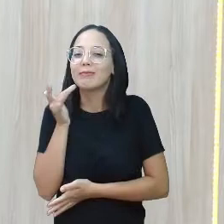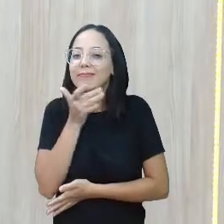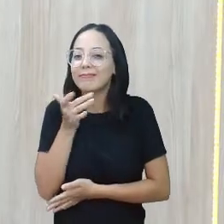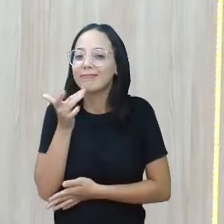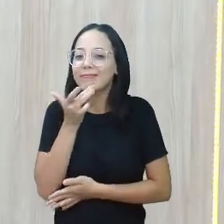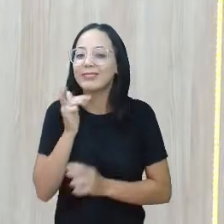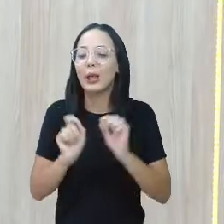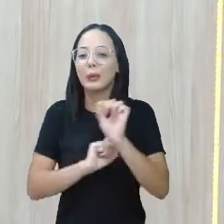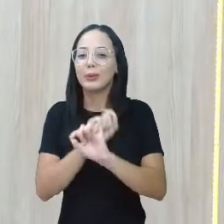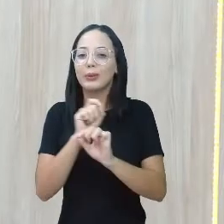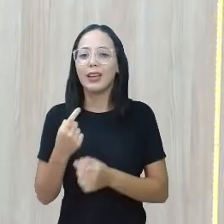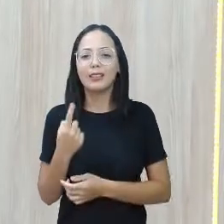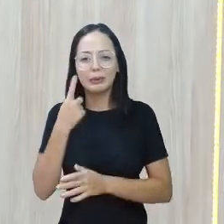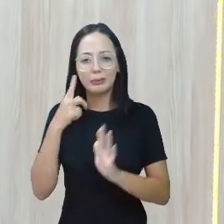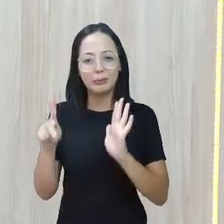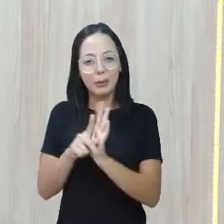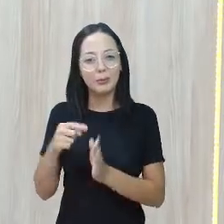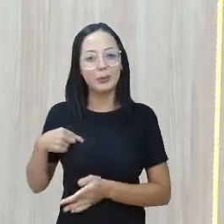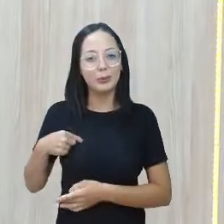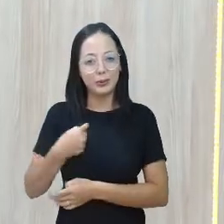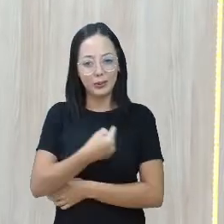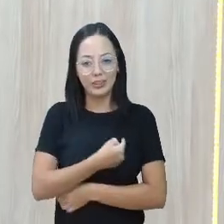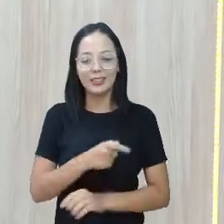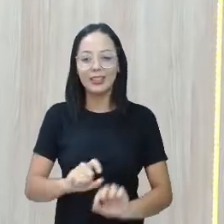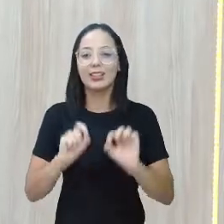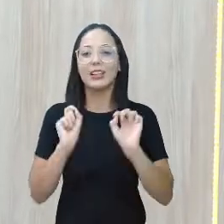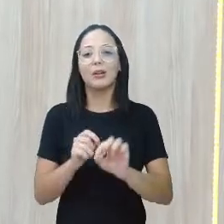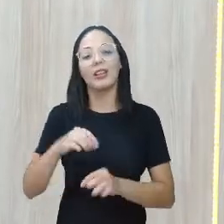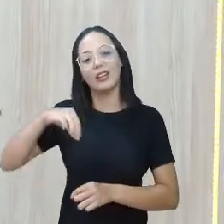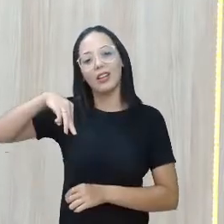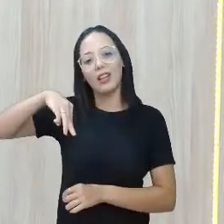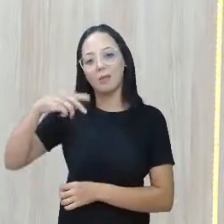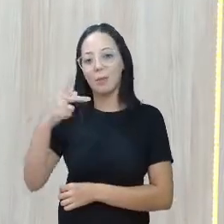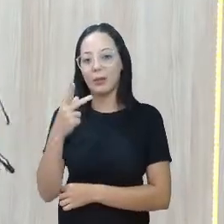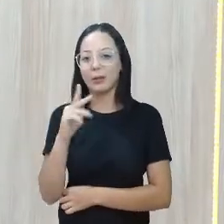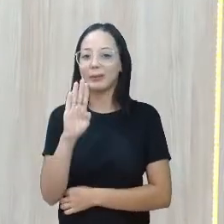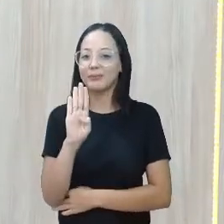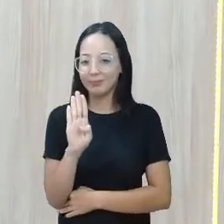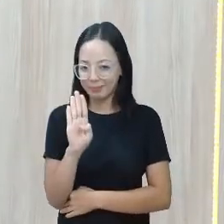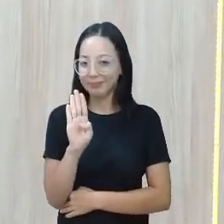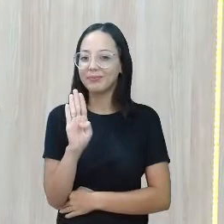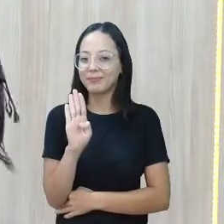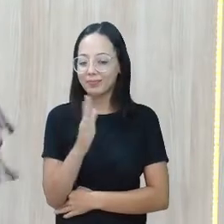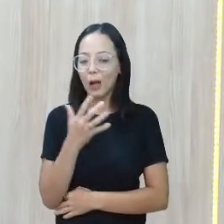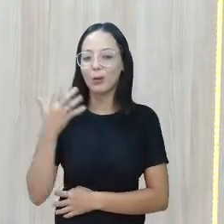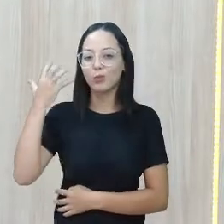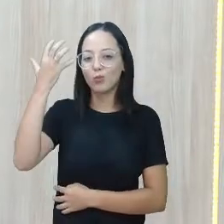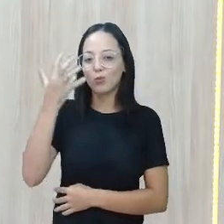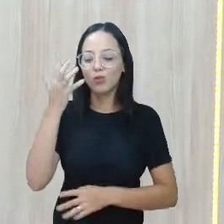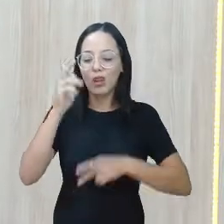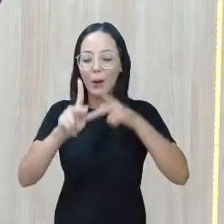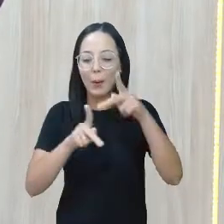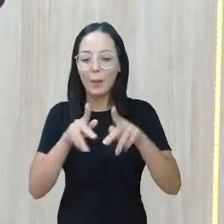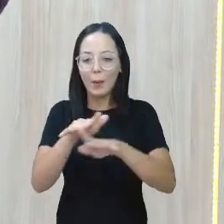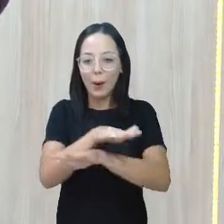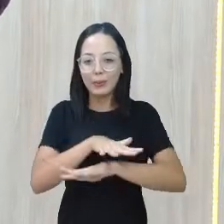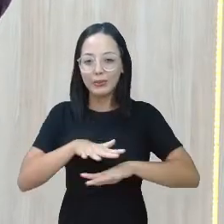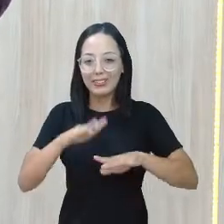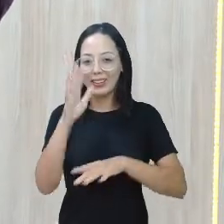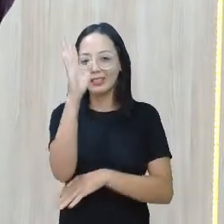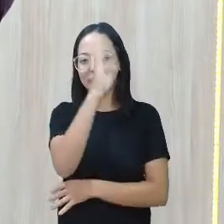de uma coisa que é tão nossa, né? Que é a MPB, a música popular